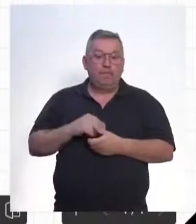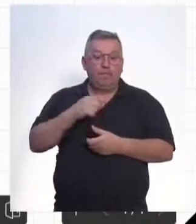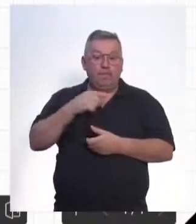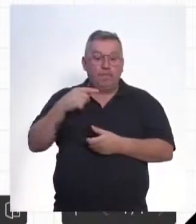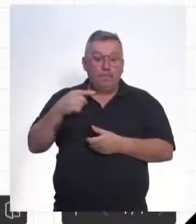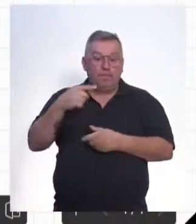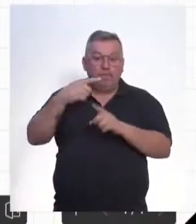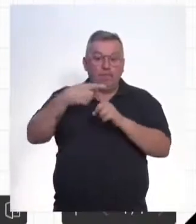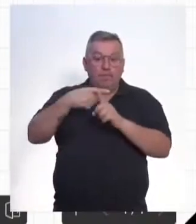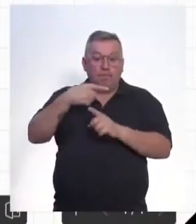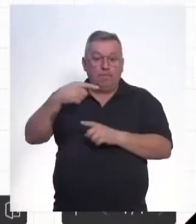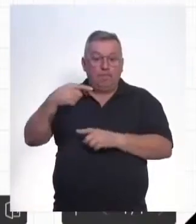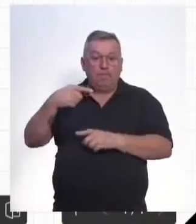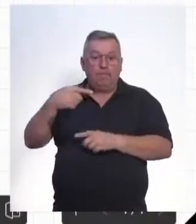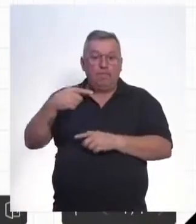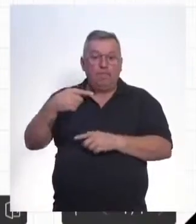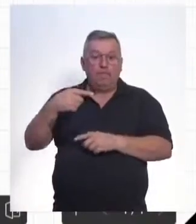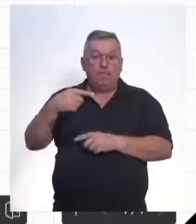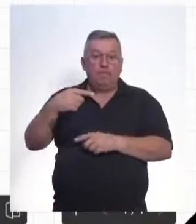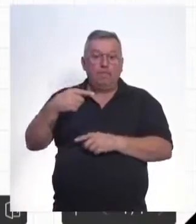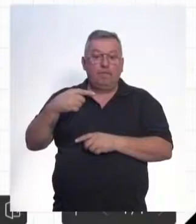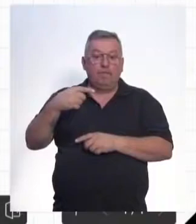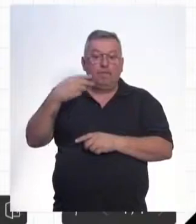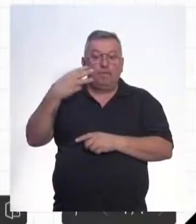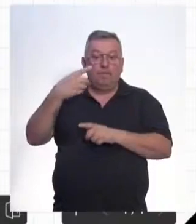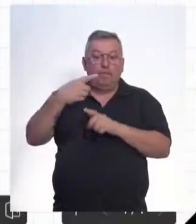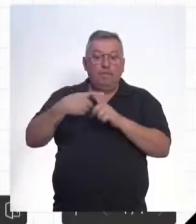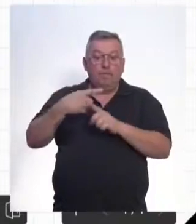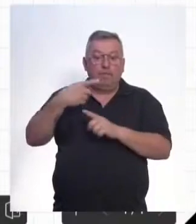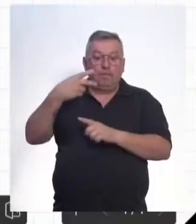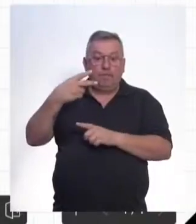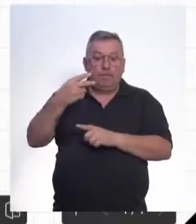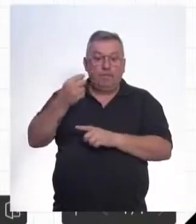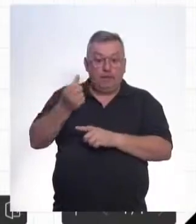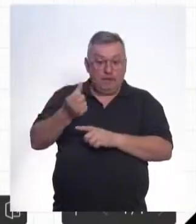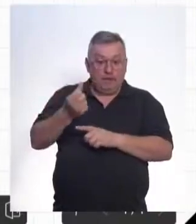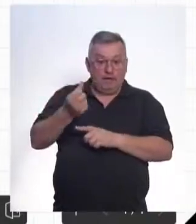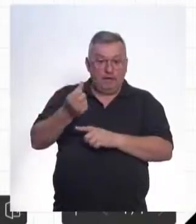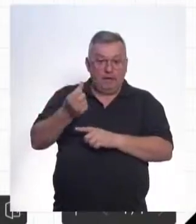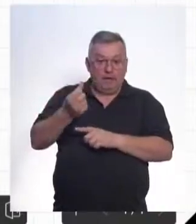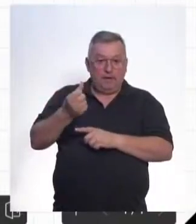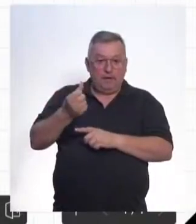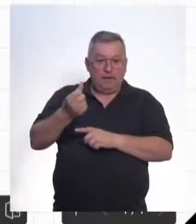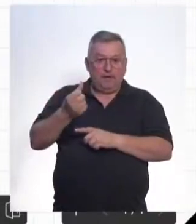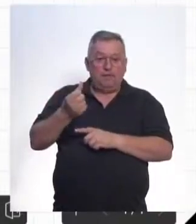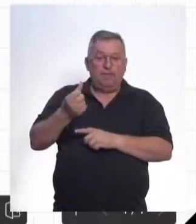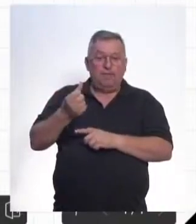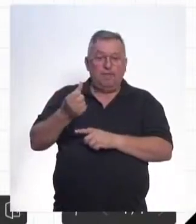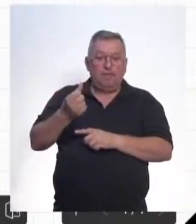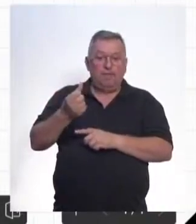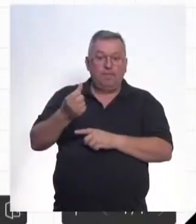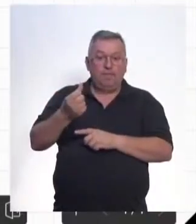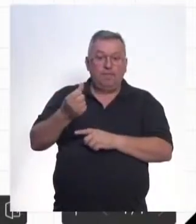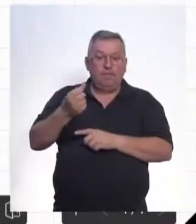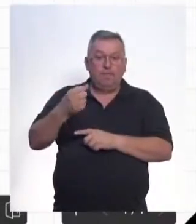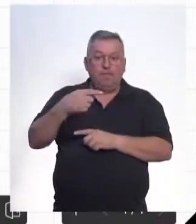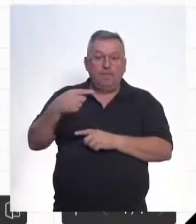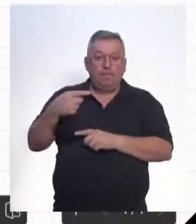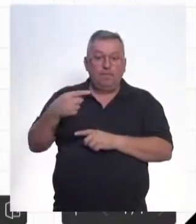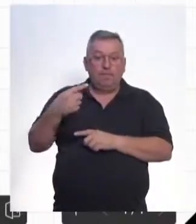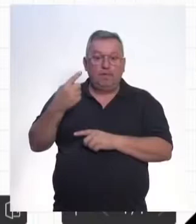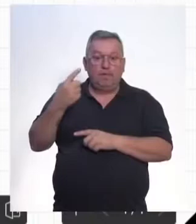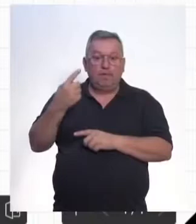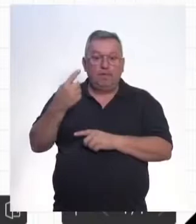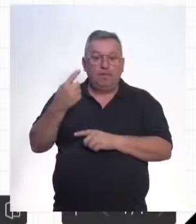Menos com mais, menos. 3 vezes 2, 6. E olha a minha dívida aumentando.